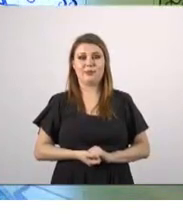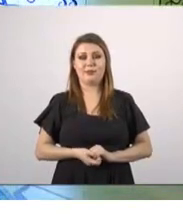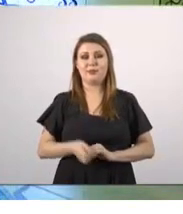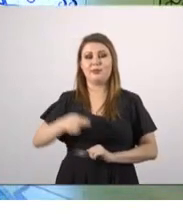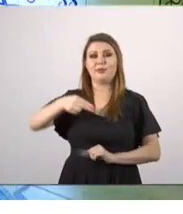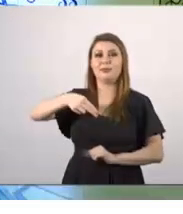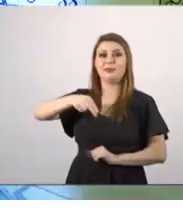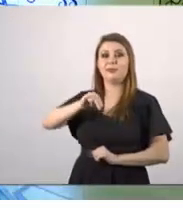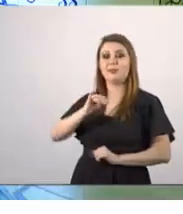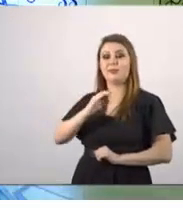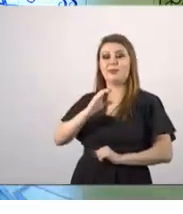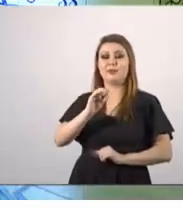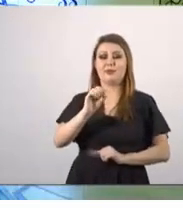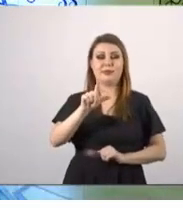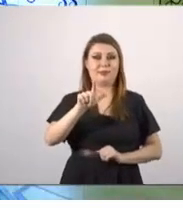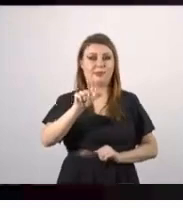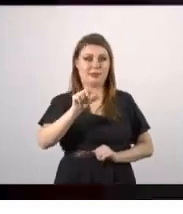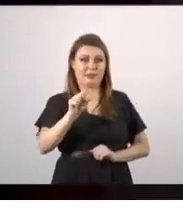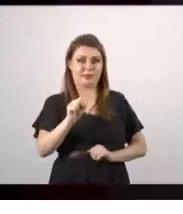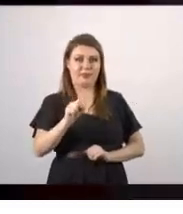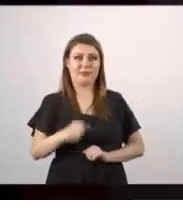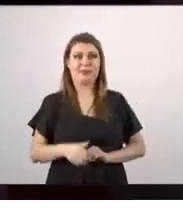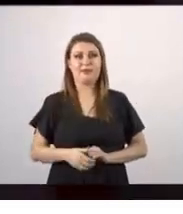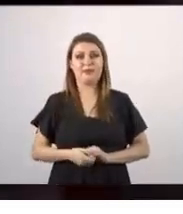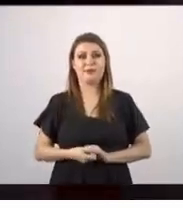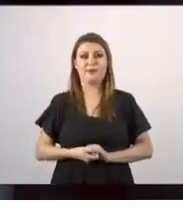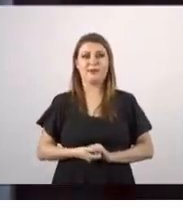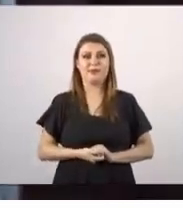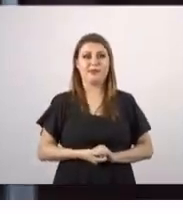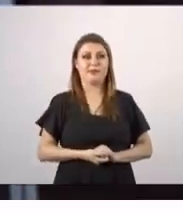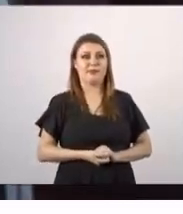Nicolas Antero Gauchenois.